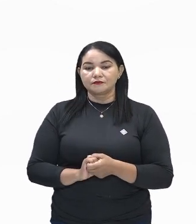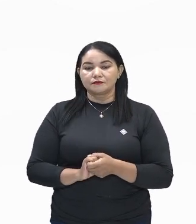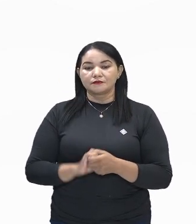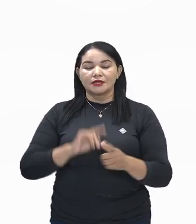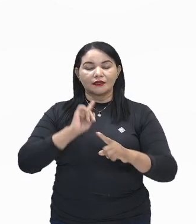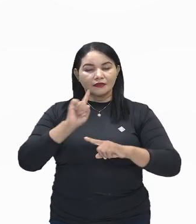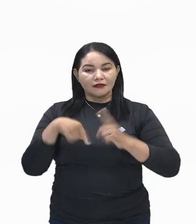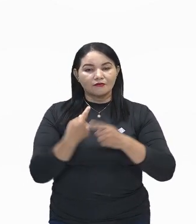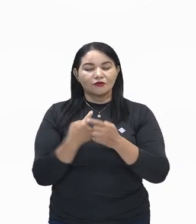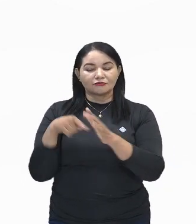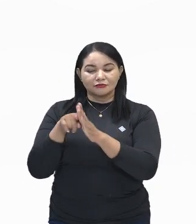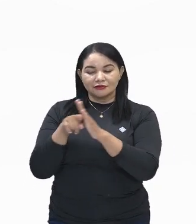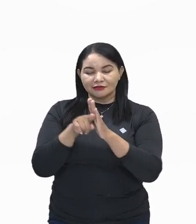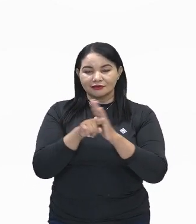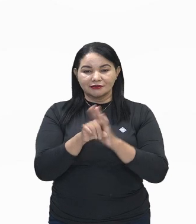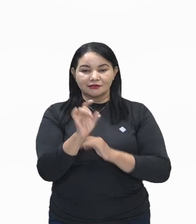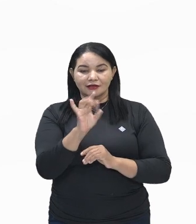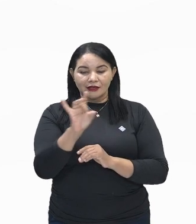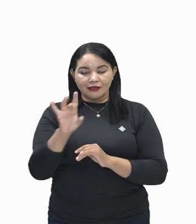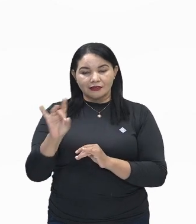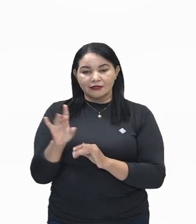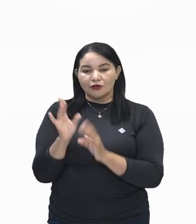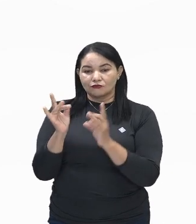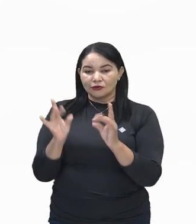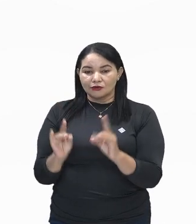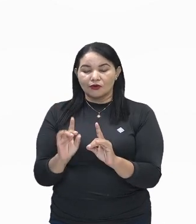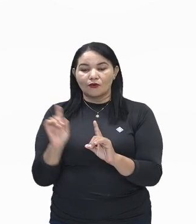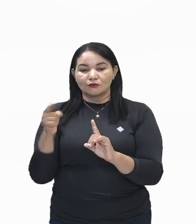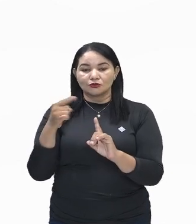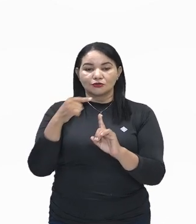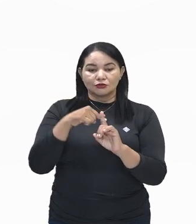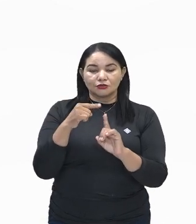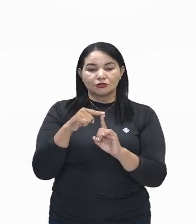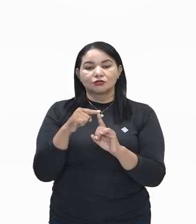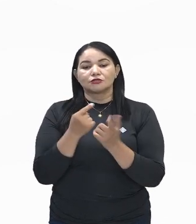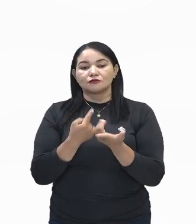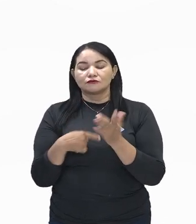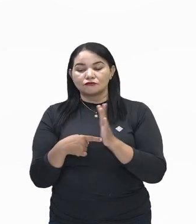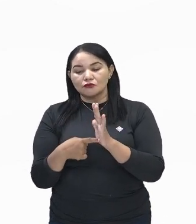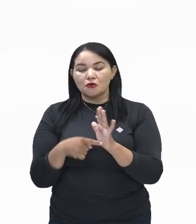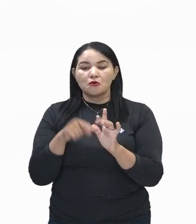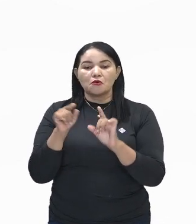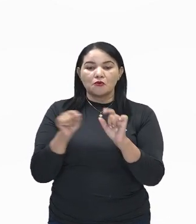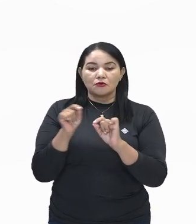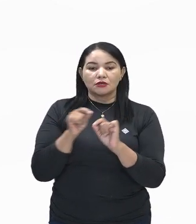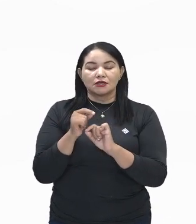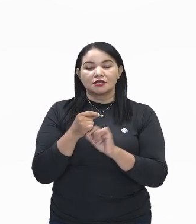vocês podem pesquisar cada um deles, qual o objetivo deles, o que eles defendem, qual a